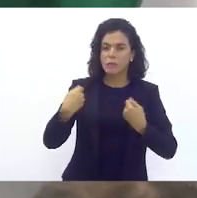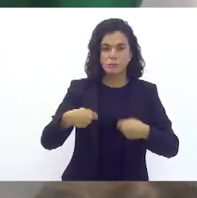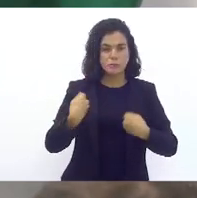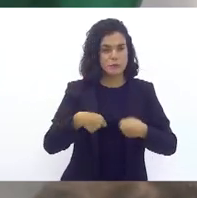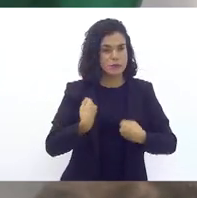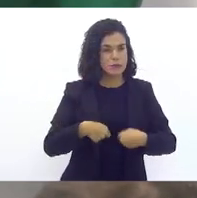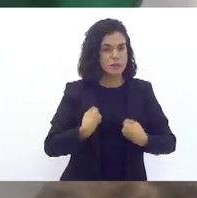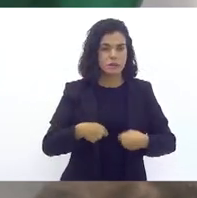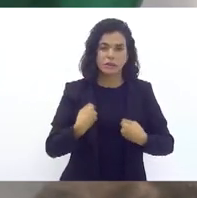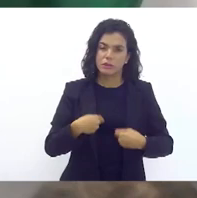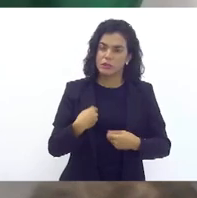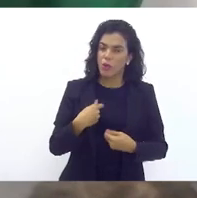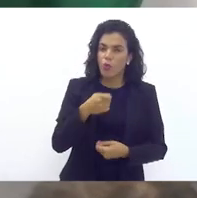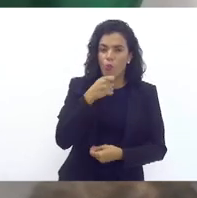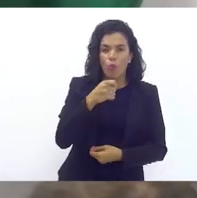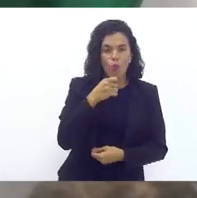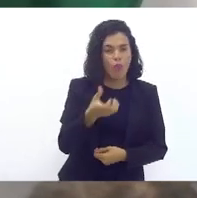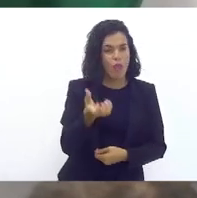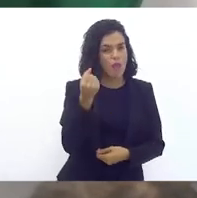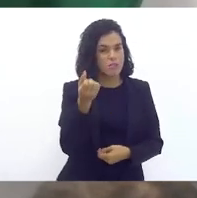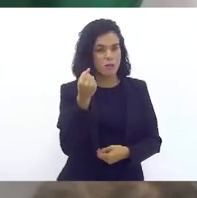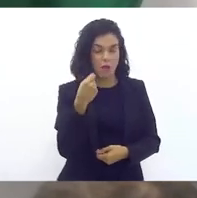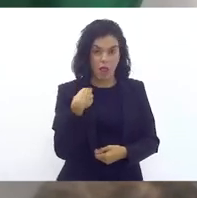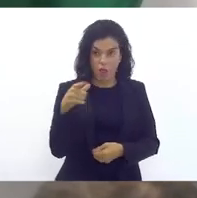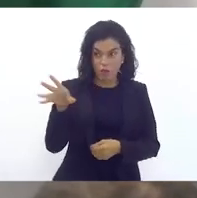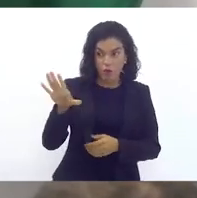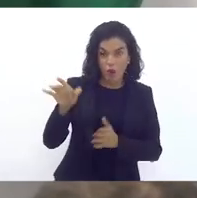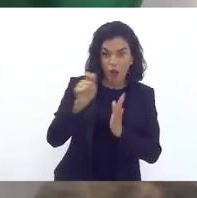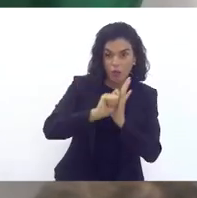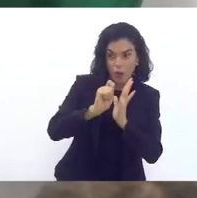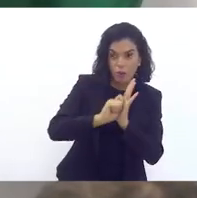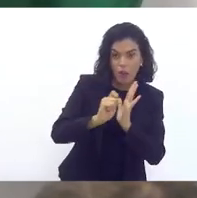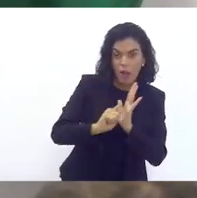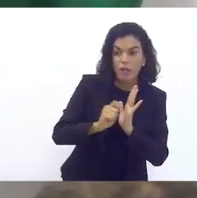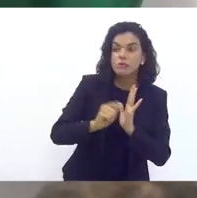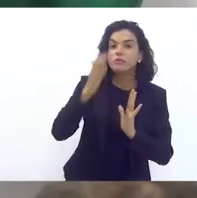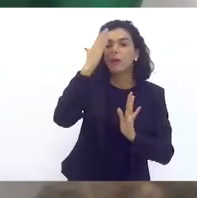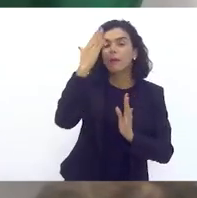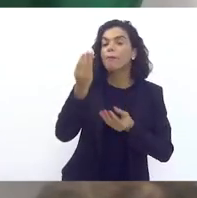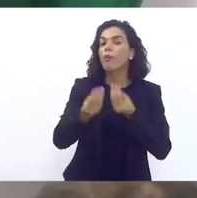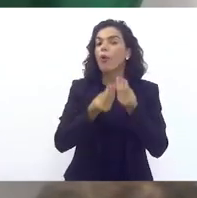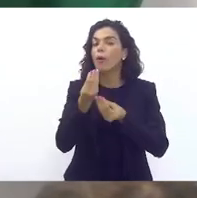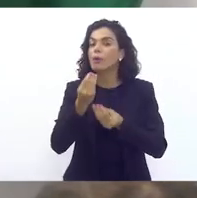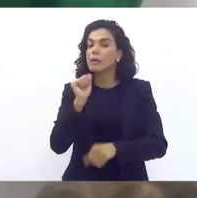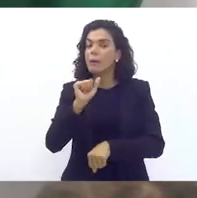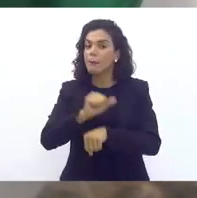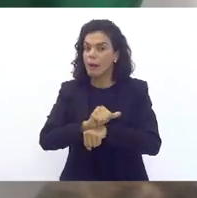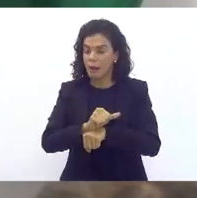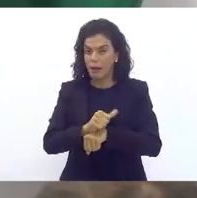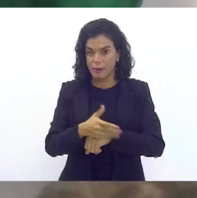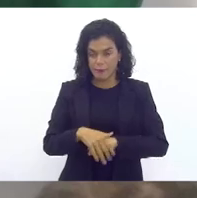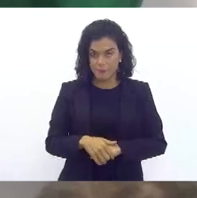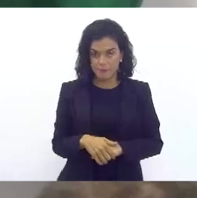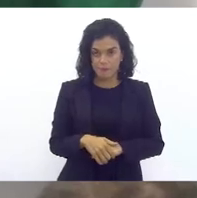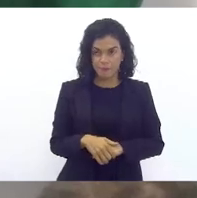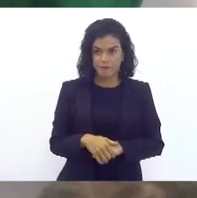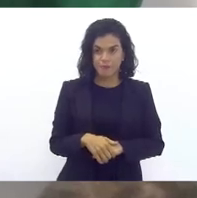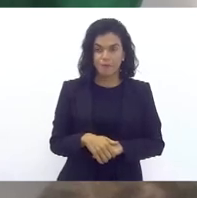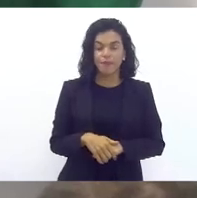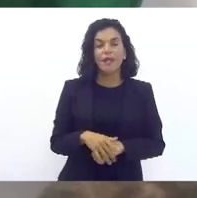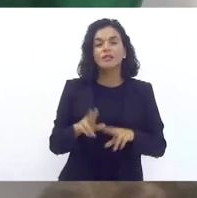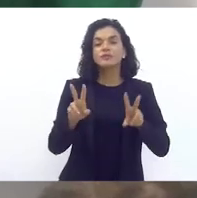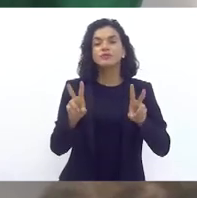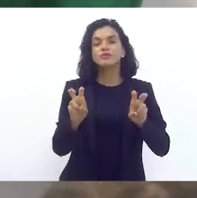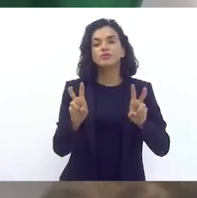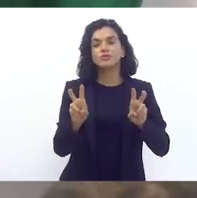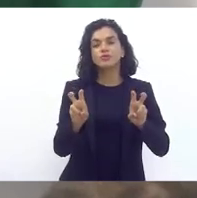fora de um benefício, eu vou pegar os dados, saber onde é que essa documentação está parada, ver qual é o encaminhamento que é necessário. Essa